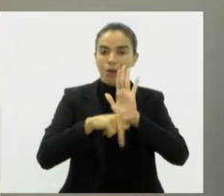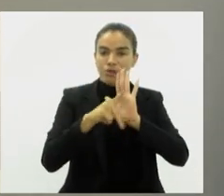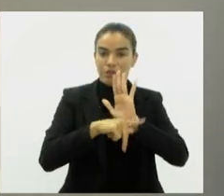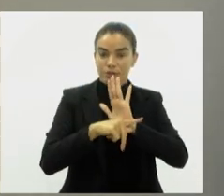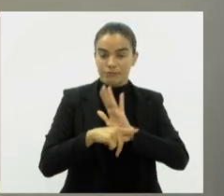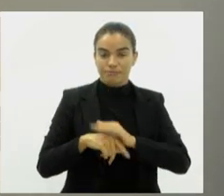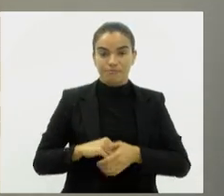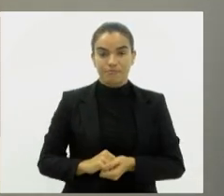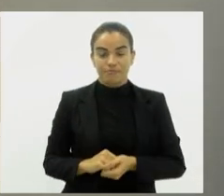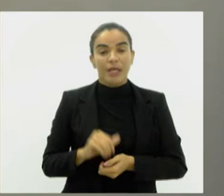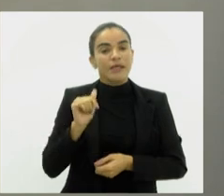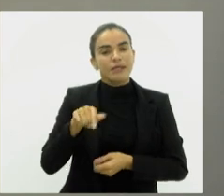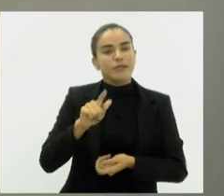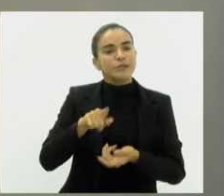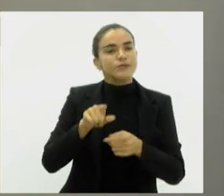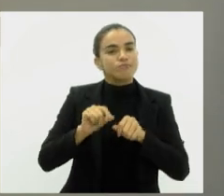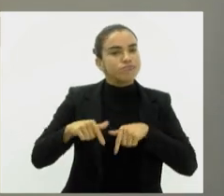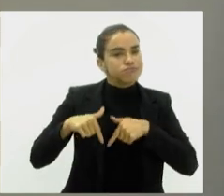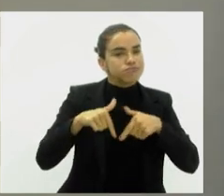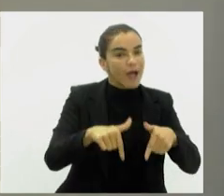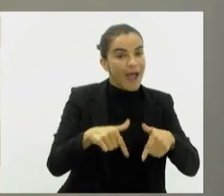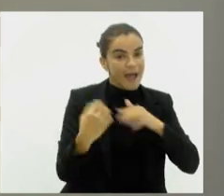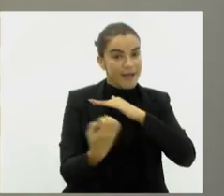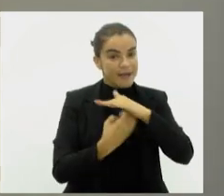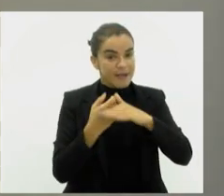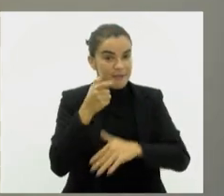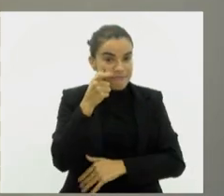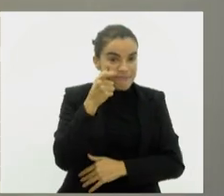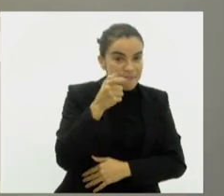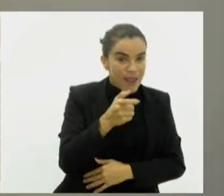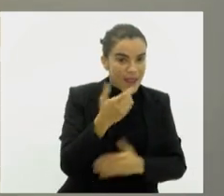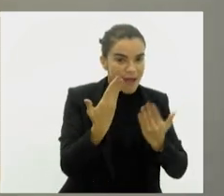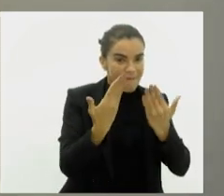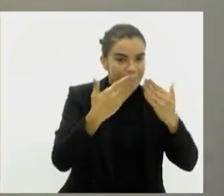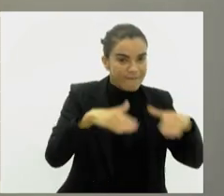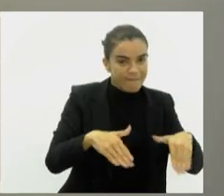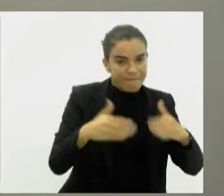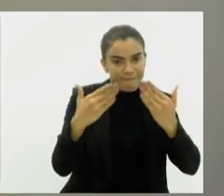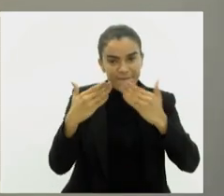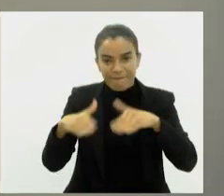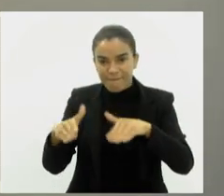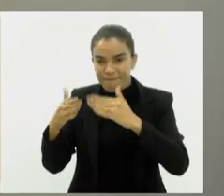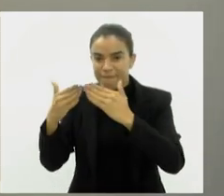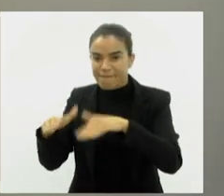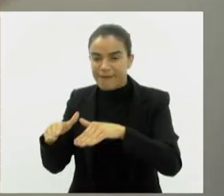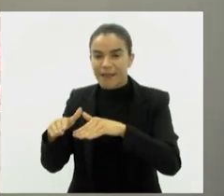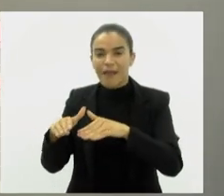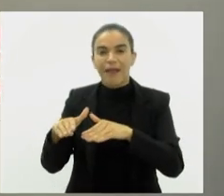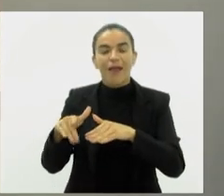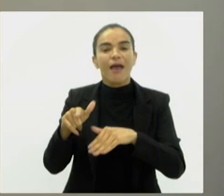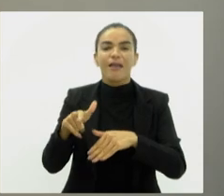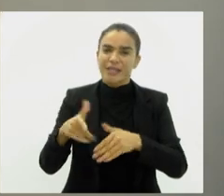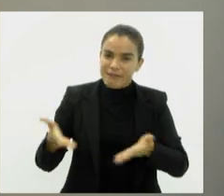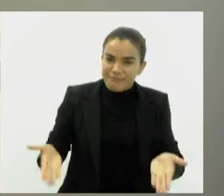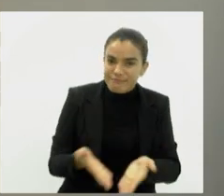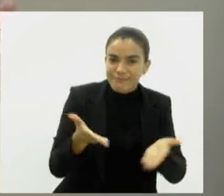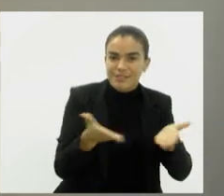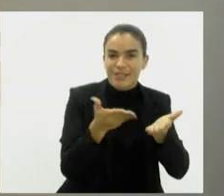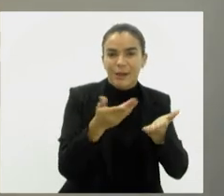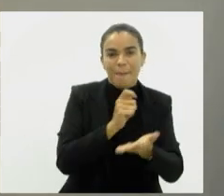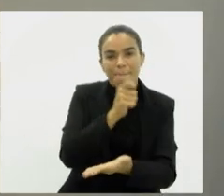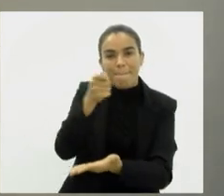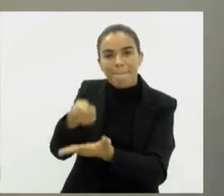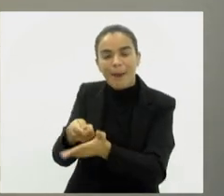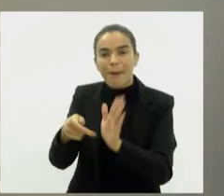limpos. Isso faz com que as empresas que queiram fazer essa sua compensação das suas emissões possam, claro, incentivar e dar um dinheiro para